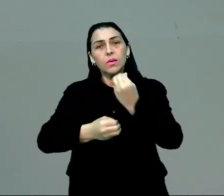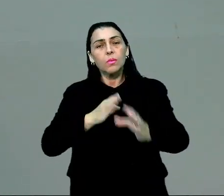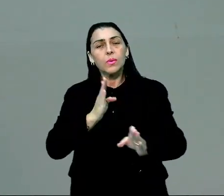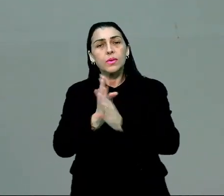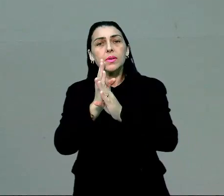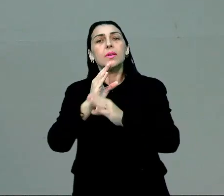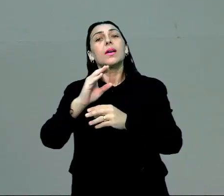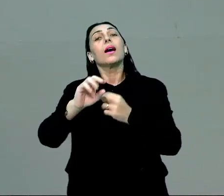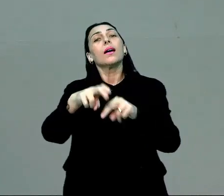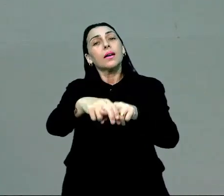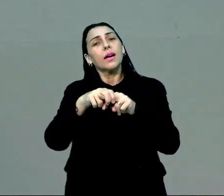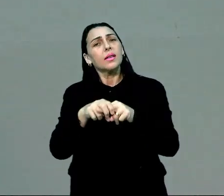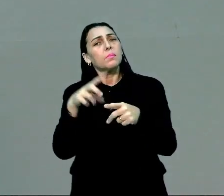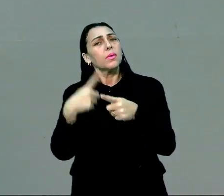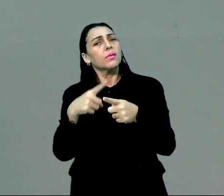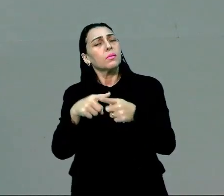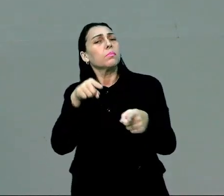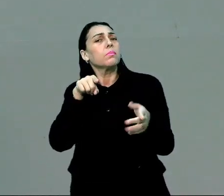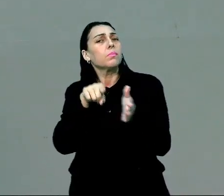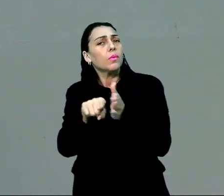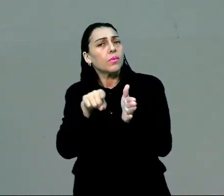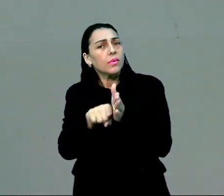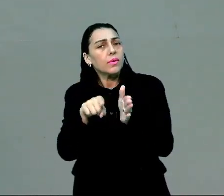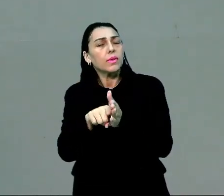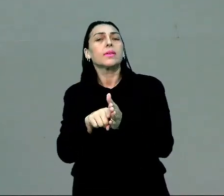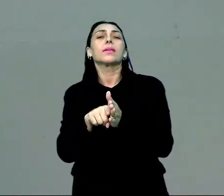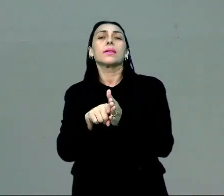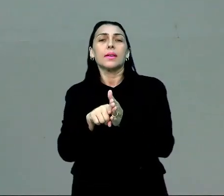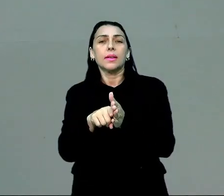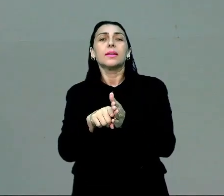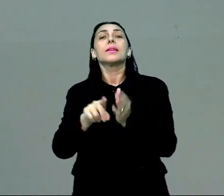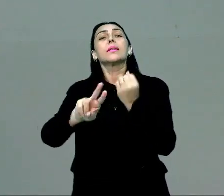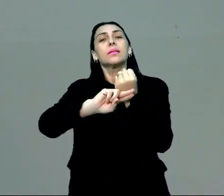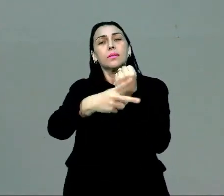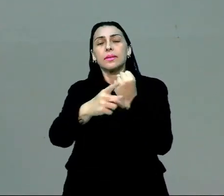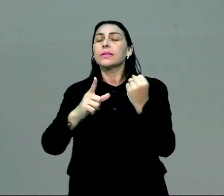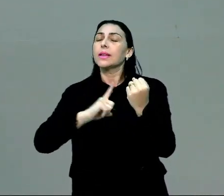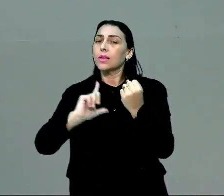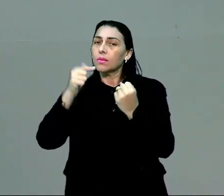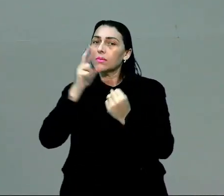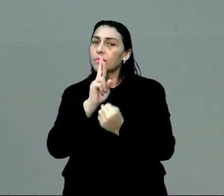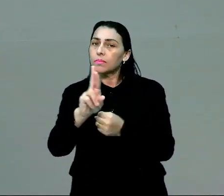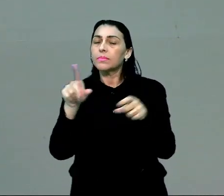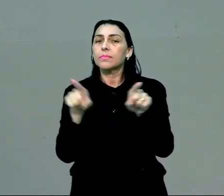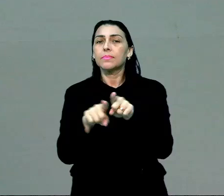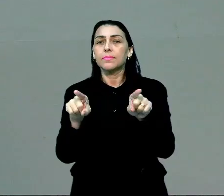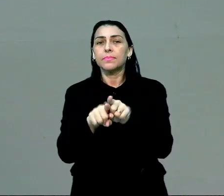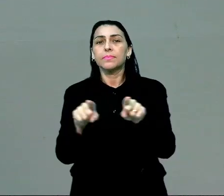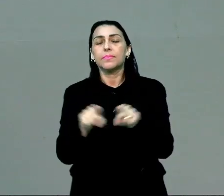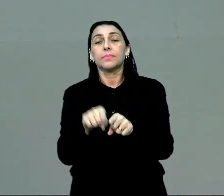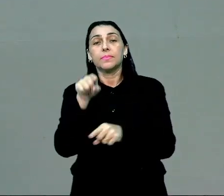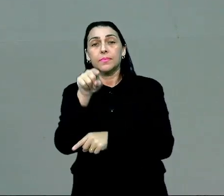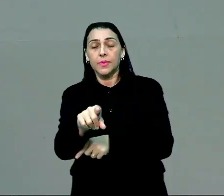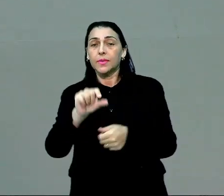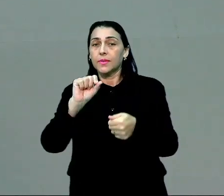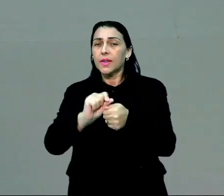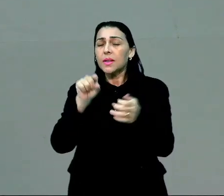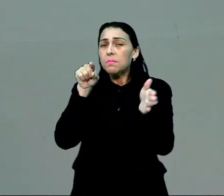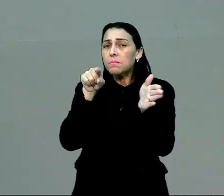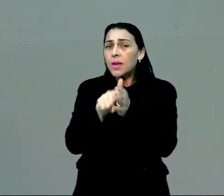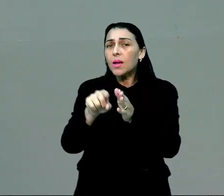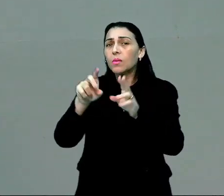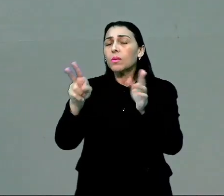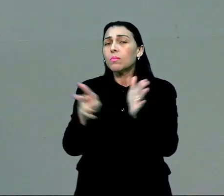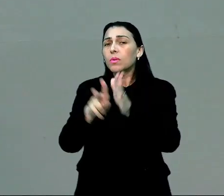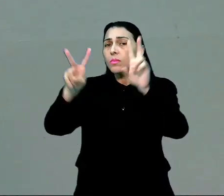descubro a causa, perguntando o porquê e a consequência. Mas poderia ter outras respostas. Então, assim, quando você fizer essa pergunta ao